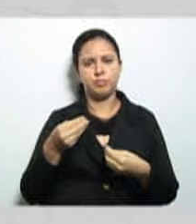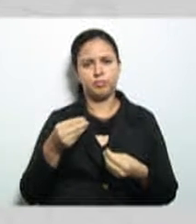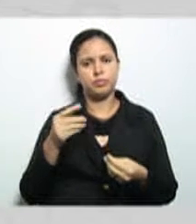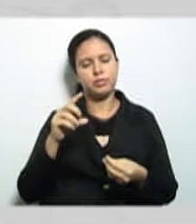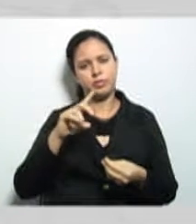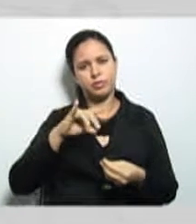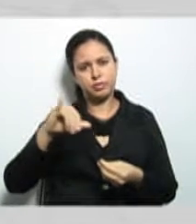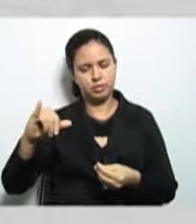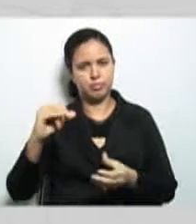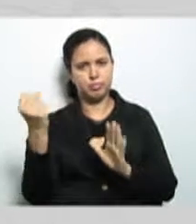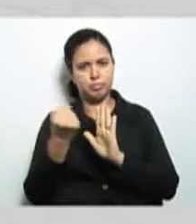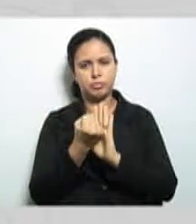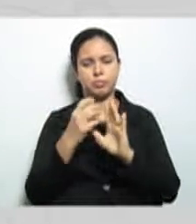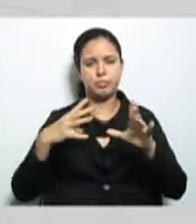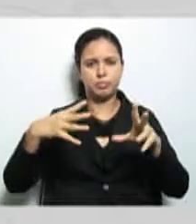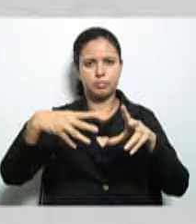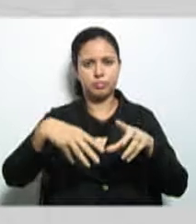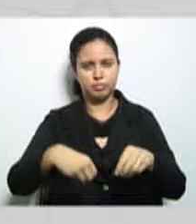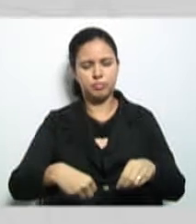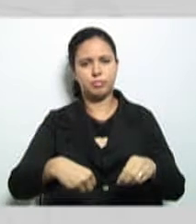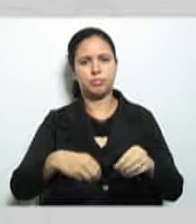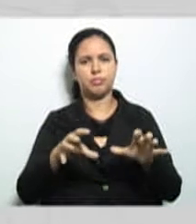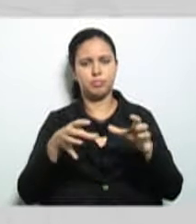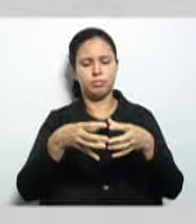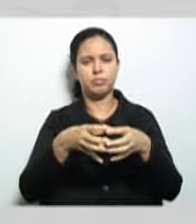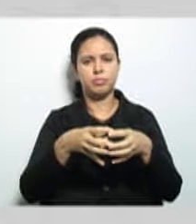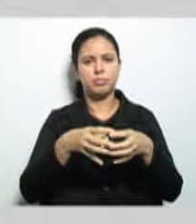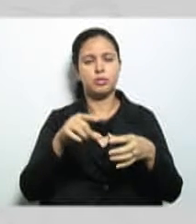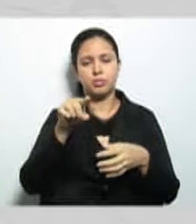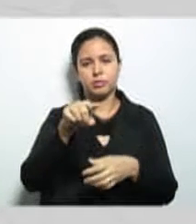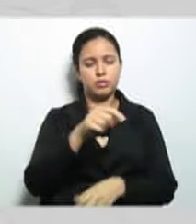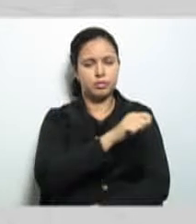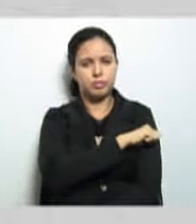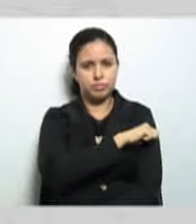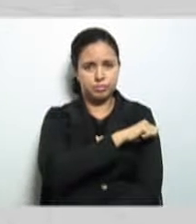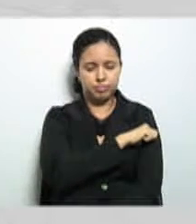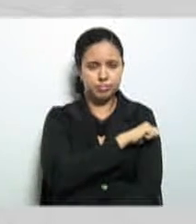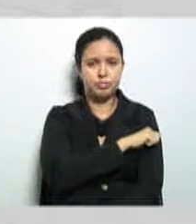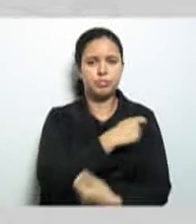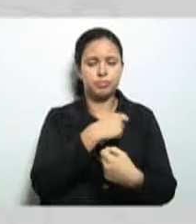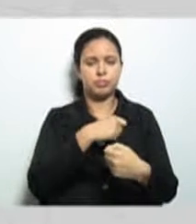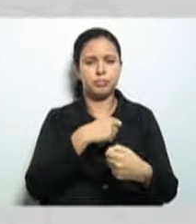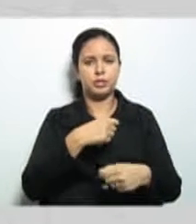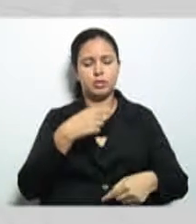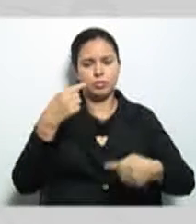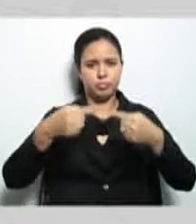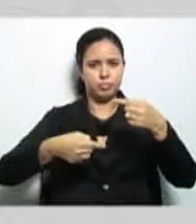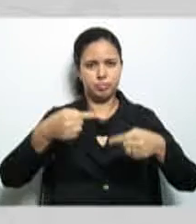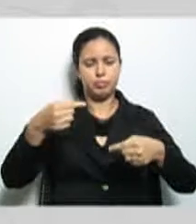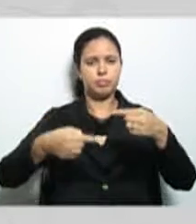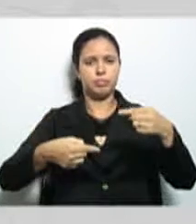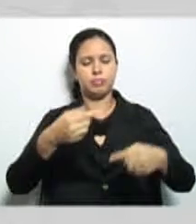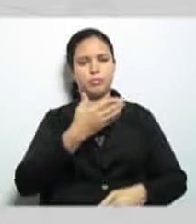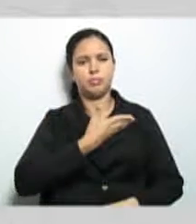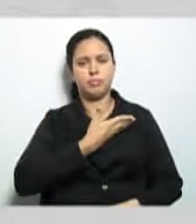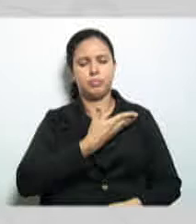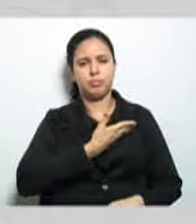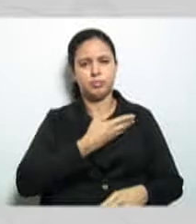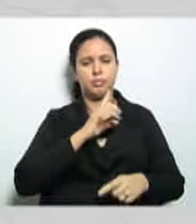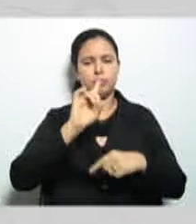grupo. Para essa tarefa, você, aluno, deverá discutir com seus amigos